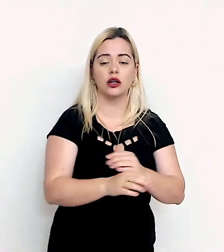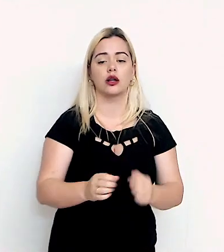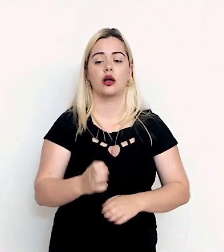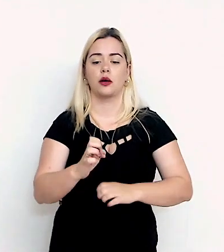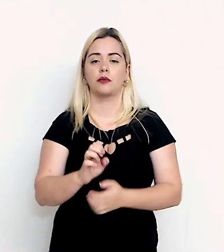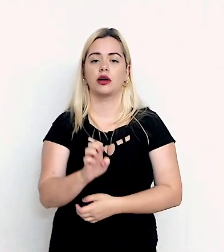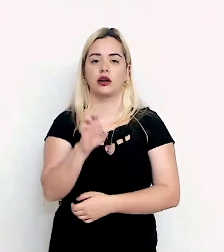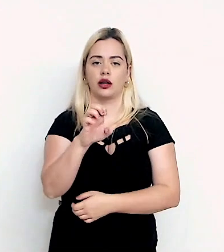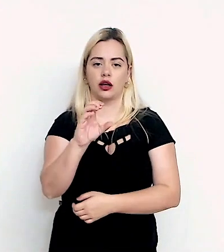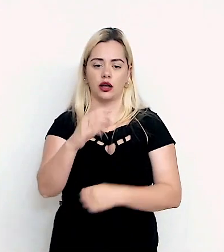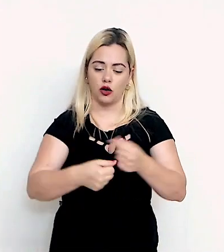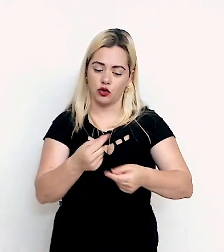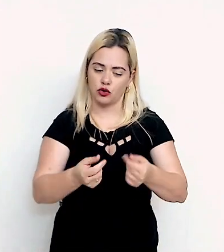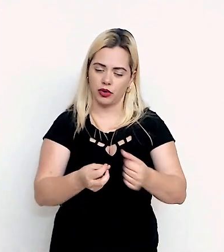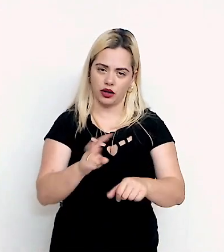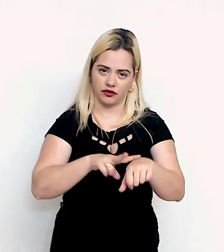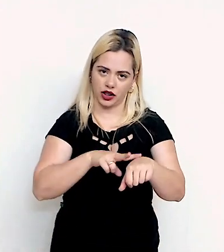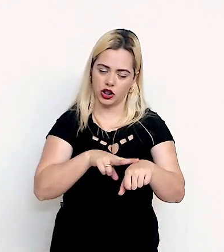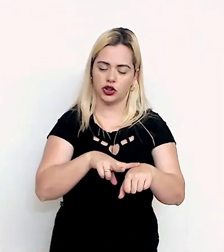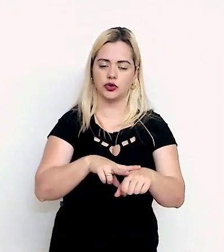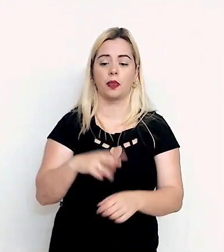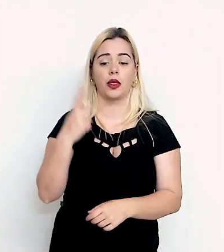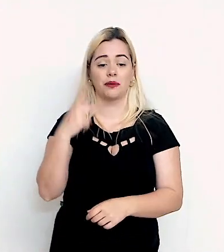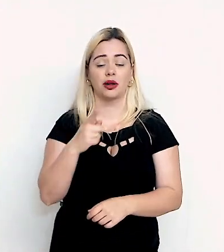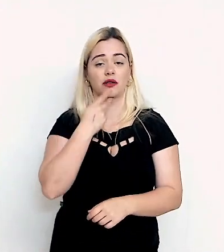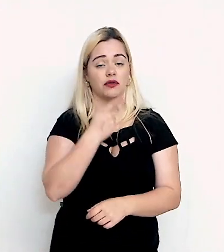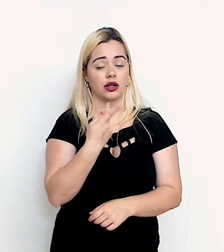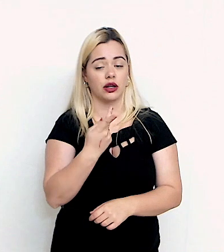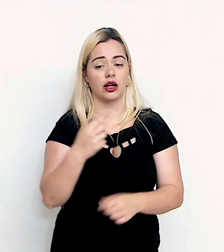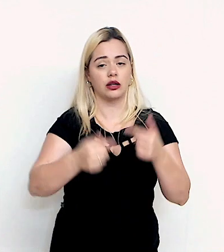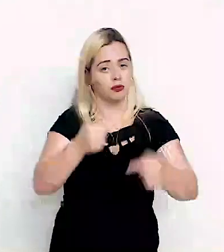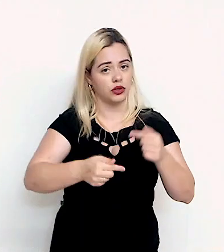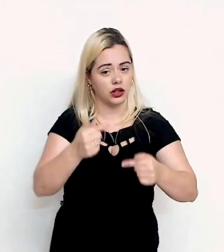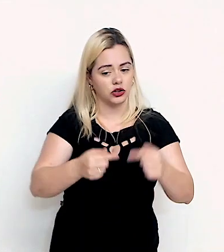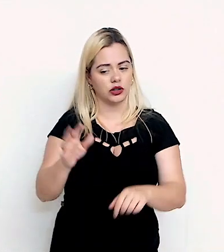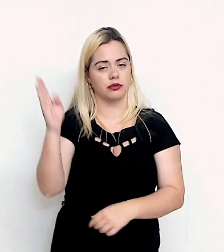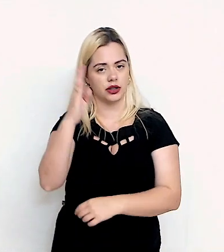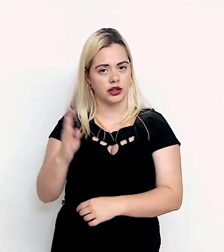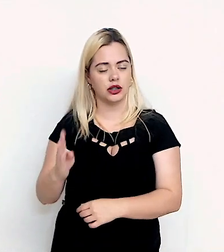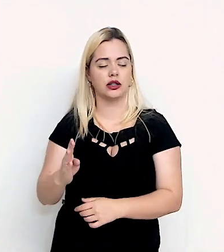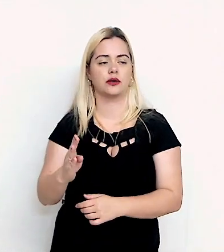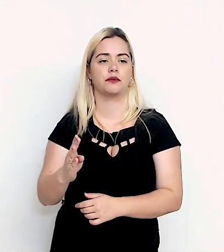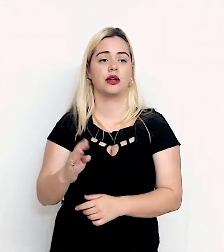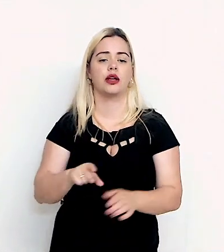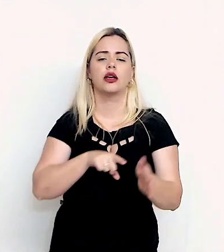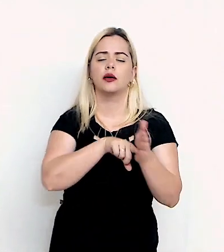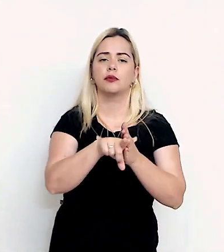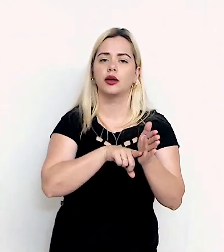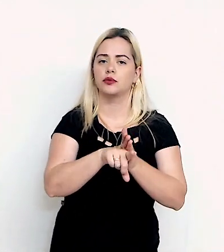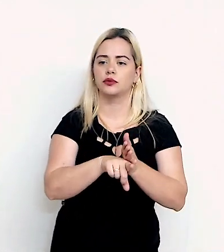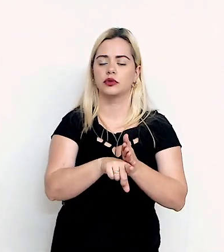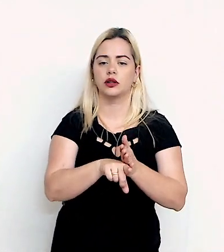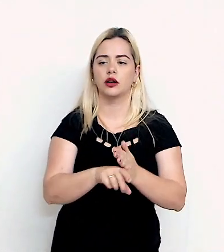nesse sentido diversos países vem criticando a política ambiental brasileira E aí ele